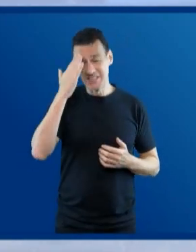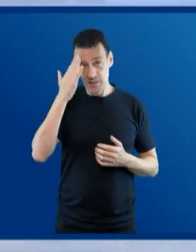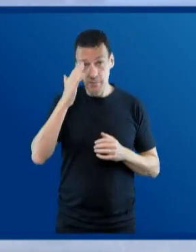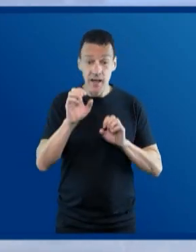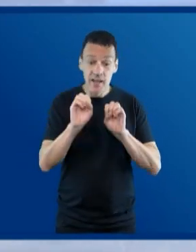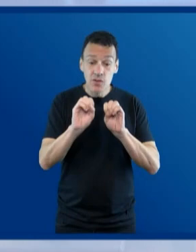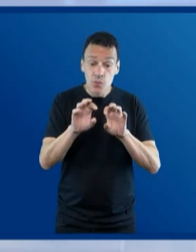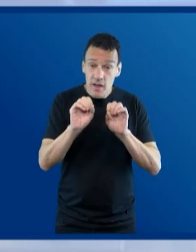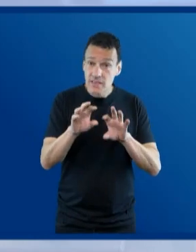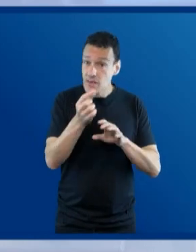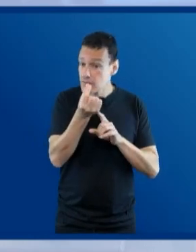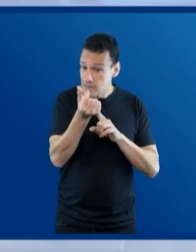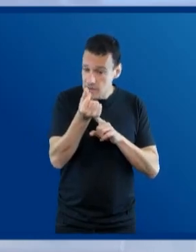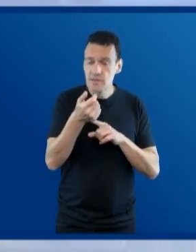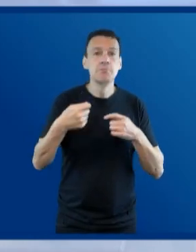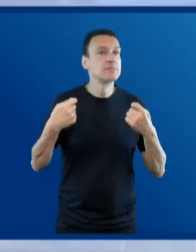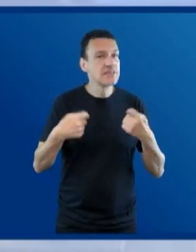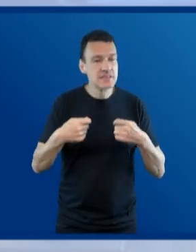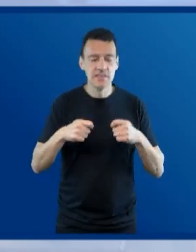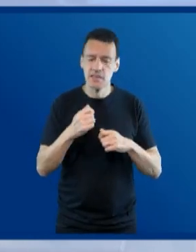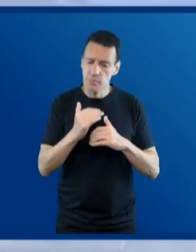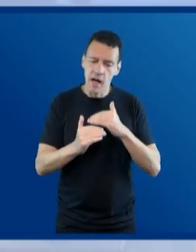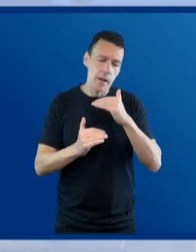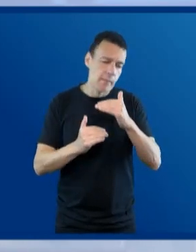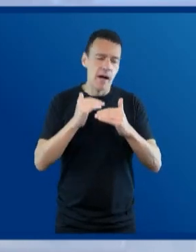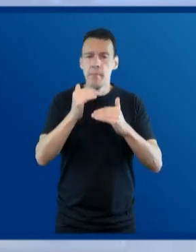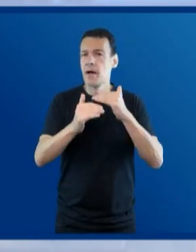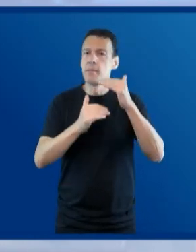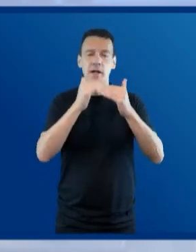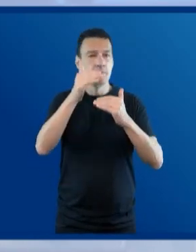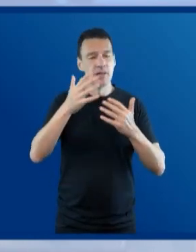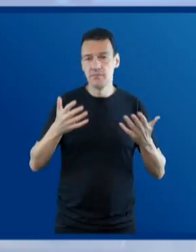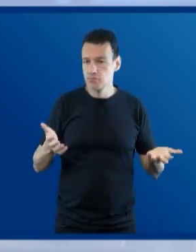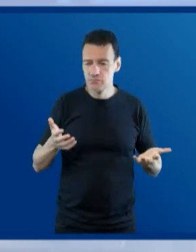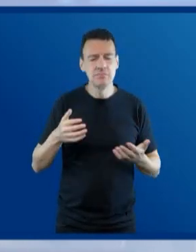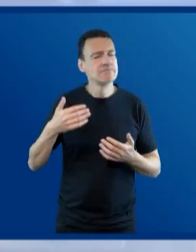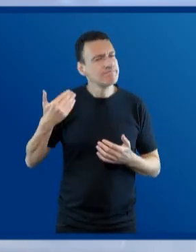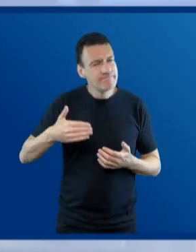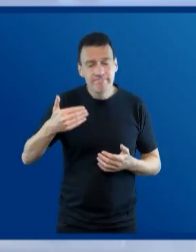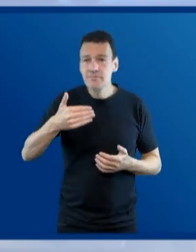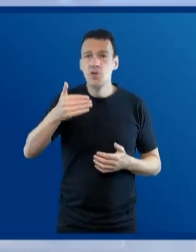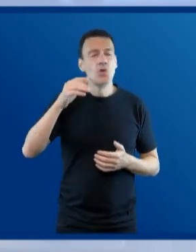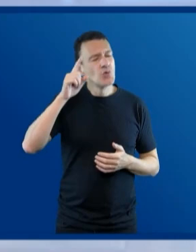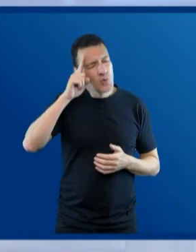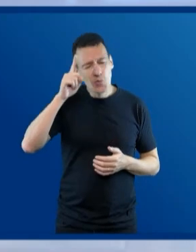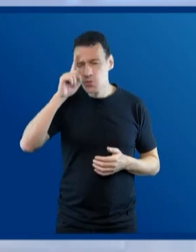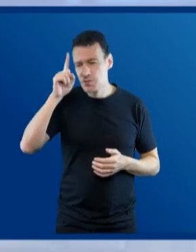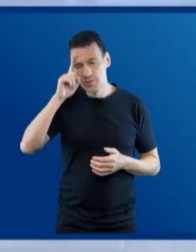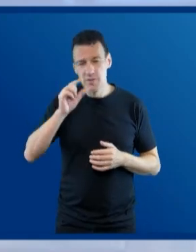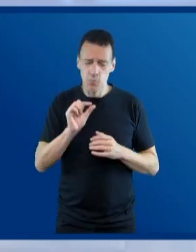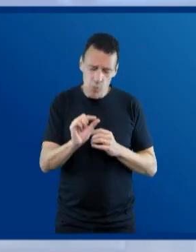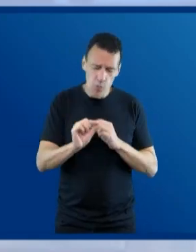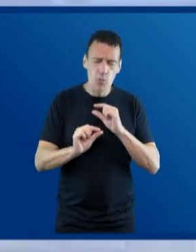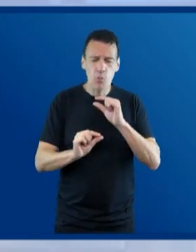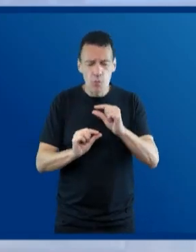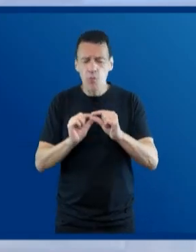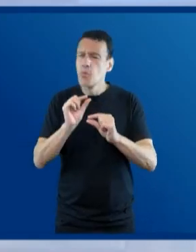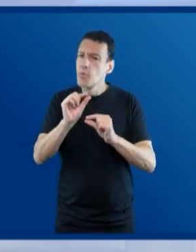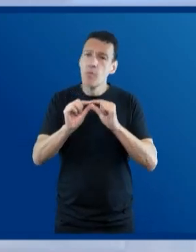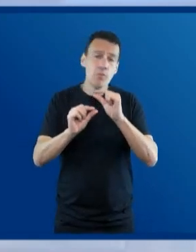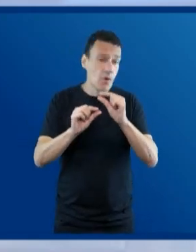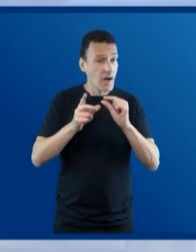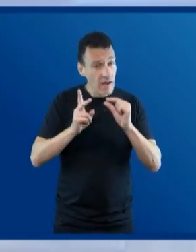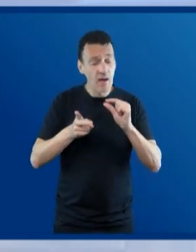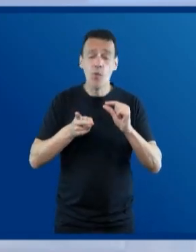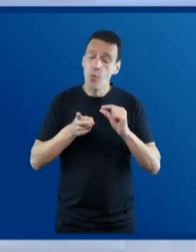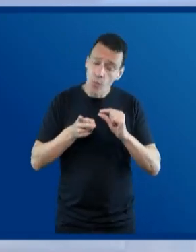constrói, a gente implementa todos os dias, pouquinho por pouquinho. É uma atividade contínua, um